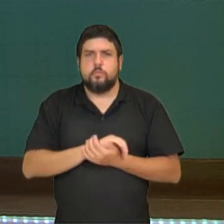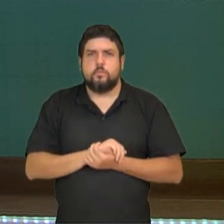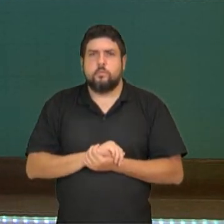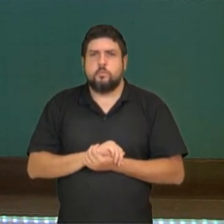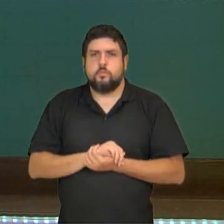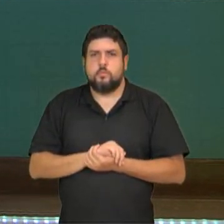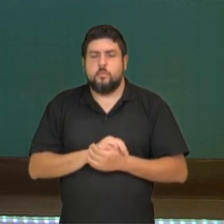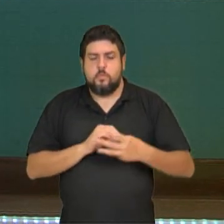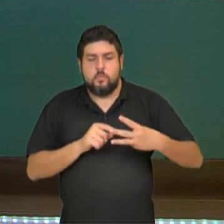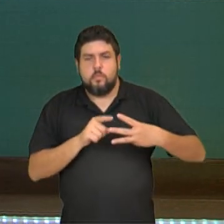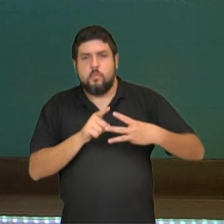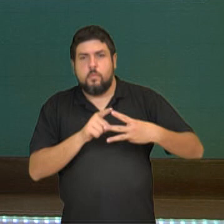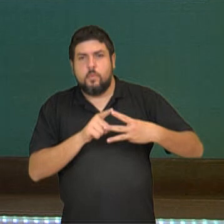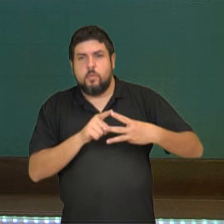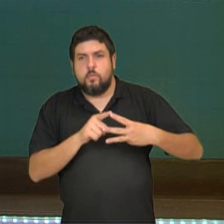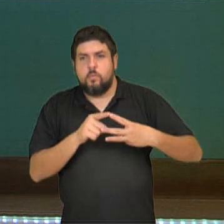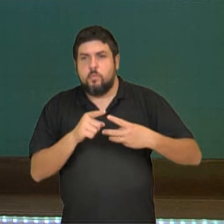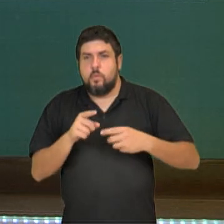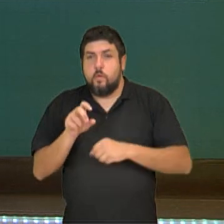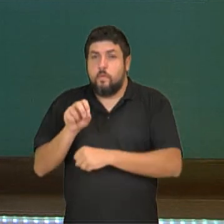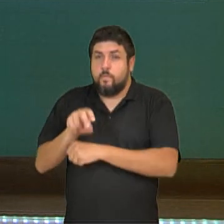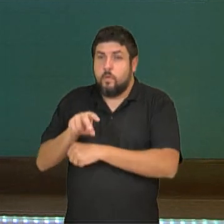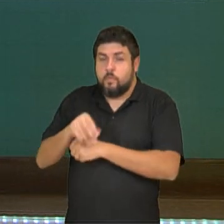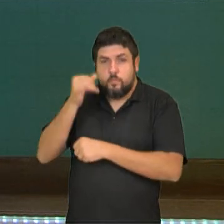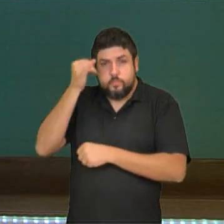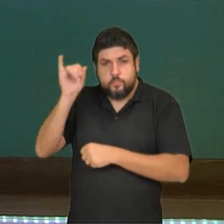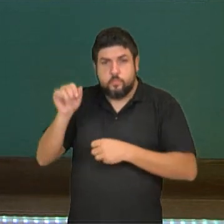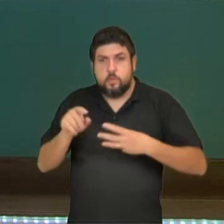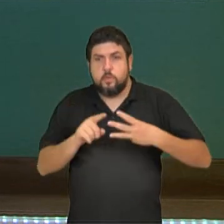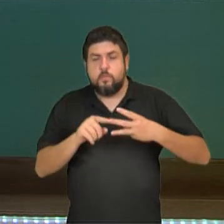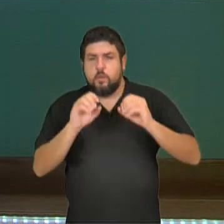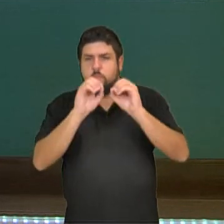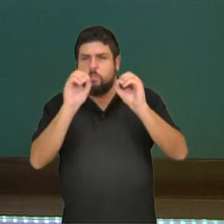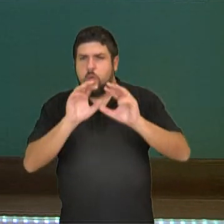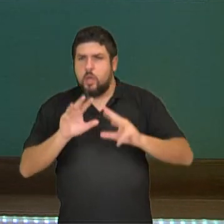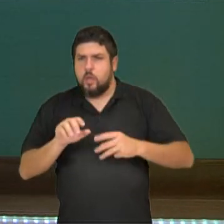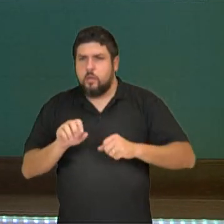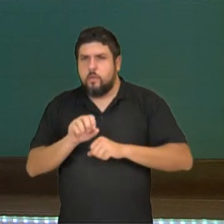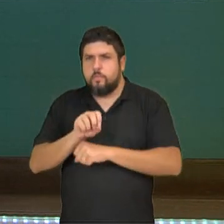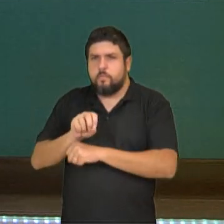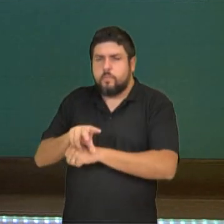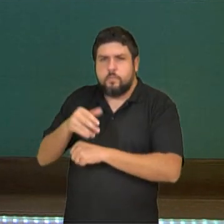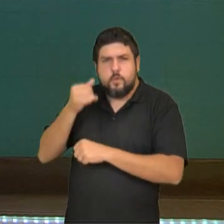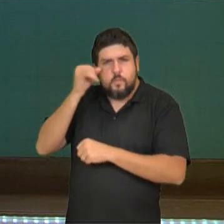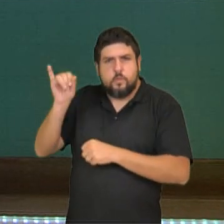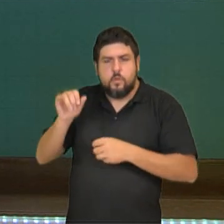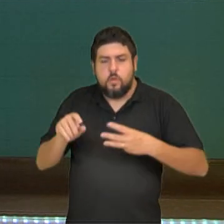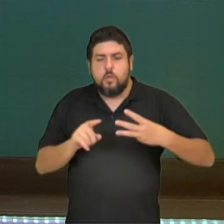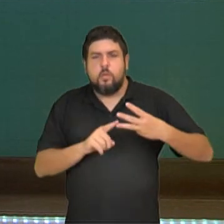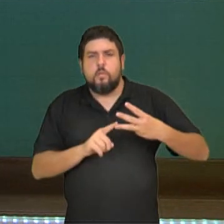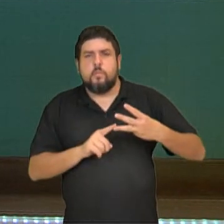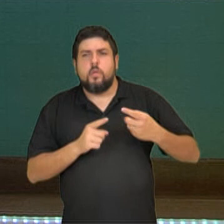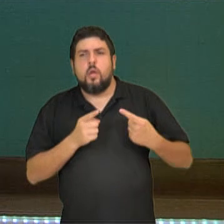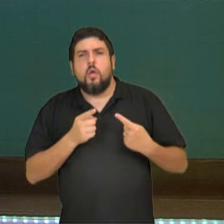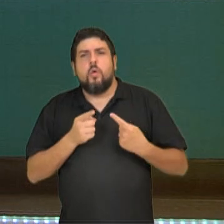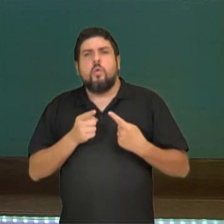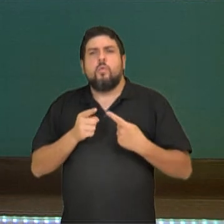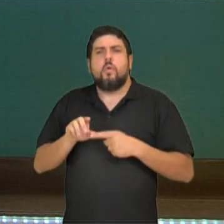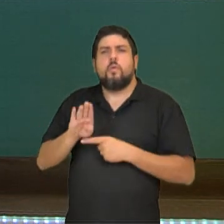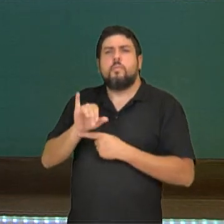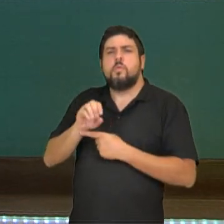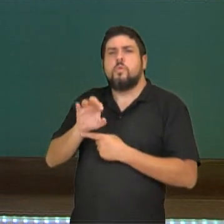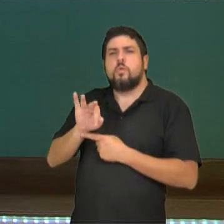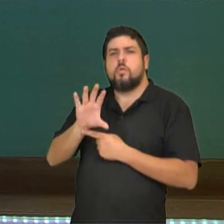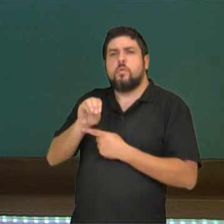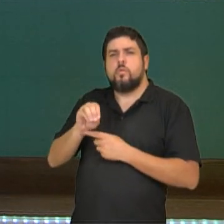Um antirretroviral, um fungicida e um antibiótico. Eu quero saber qual deles deve ser utilizado